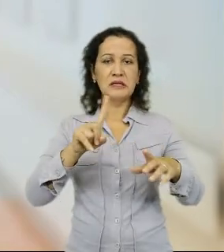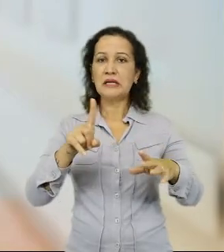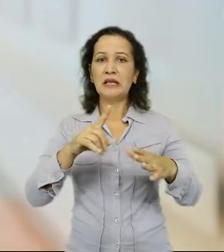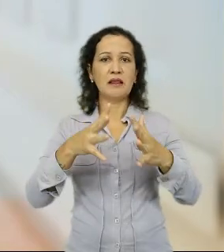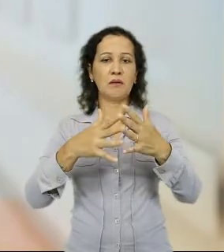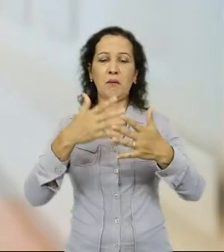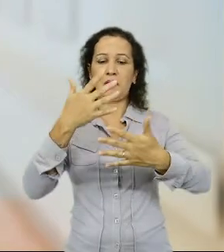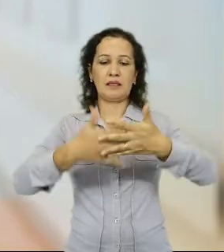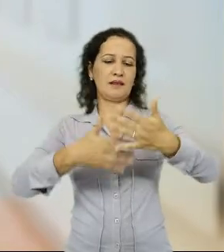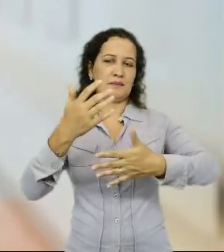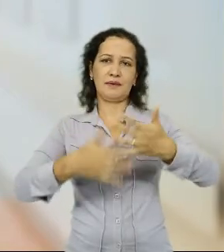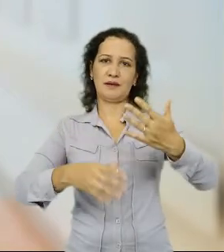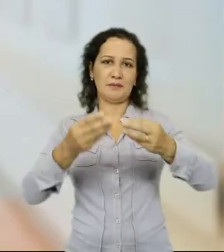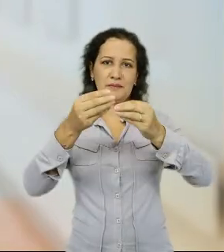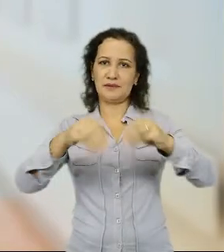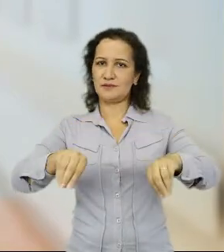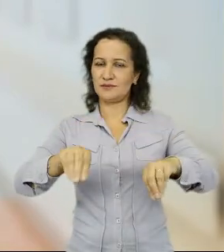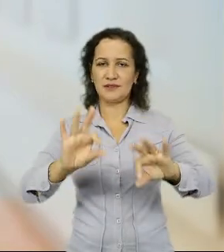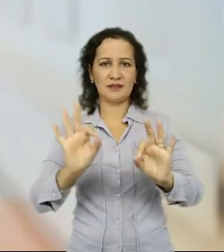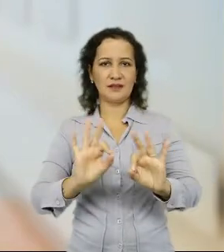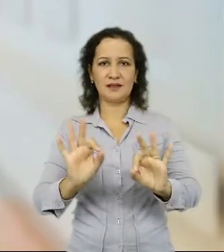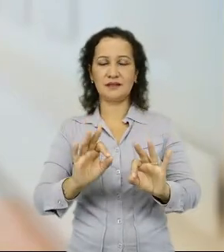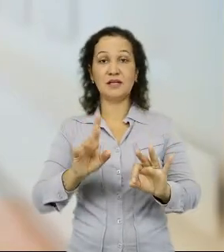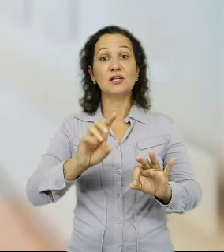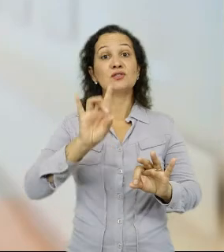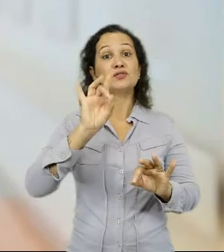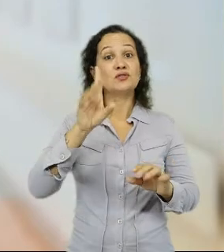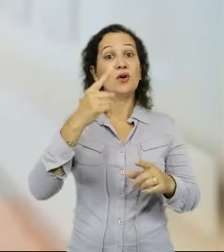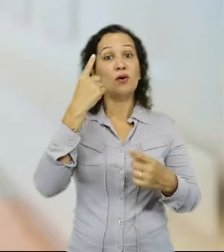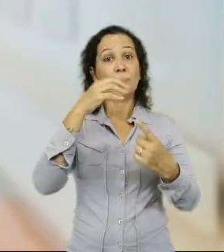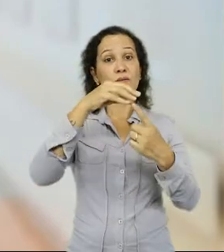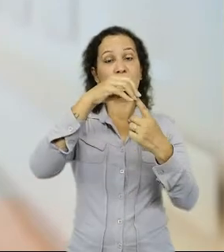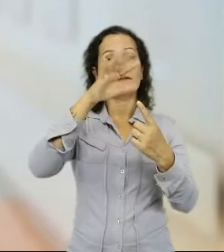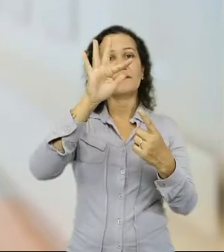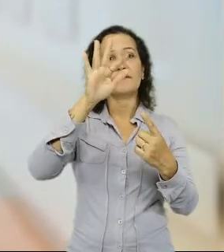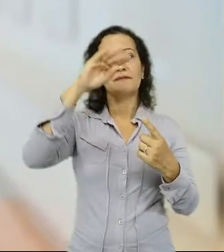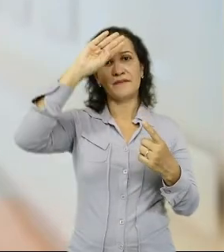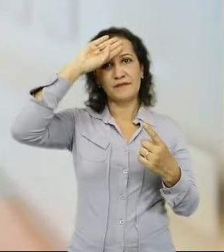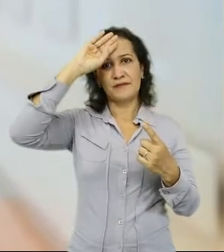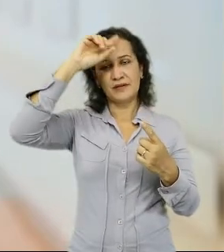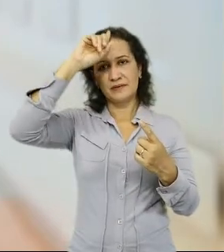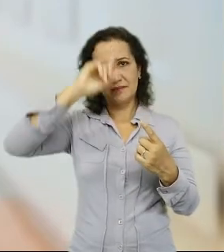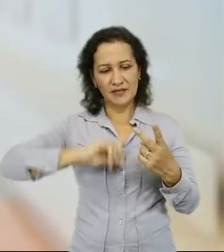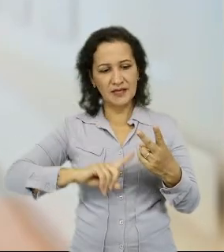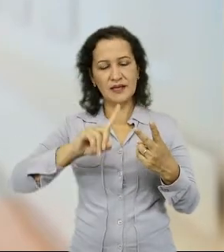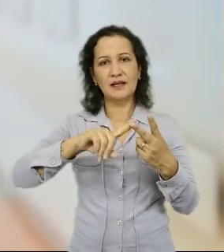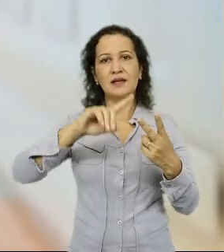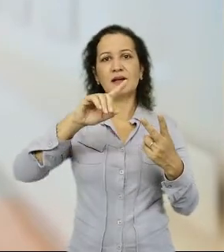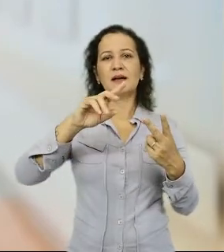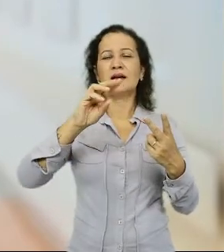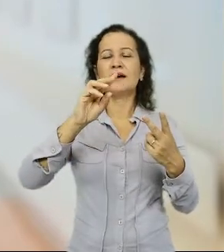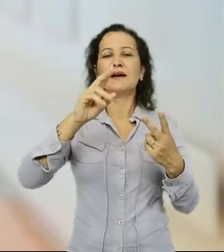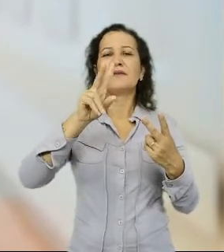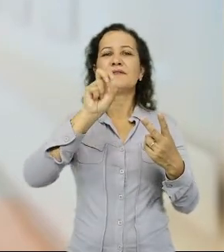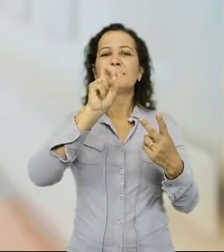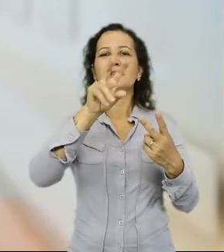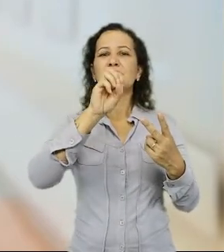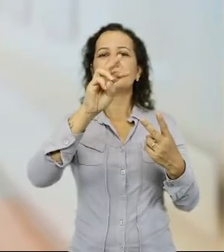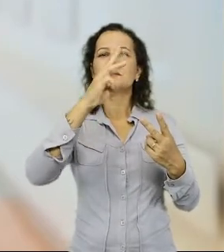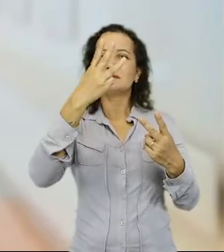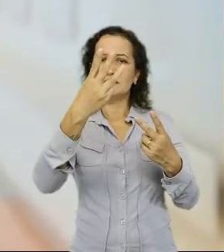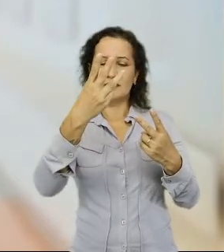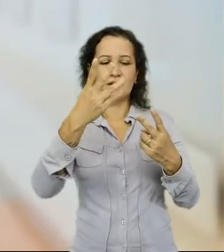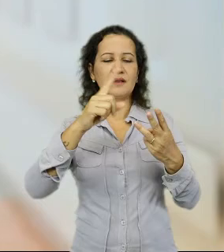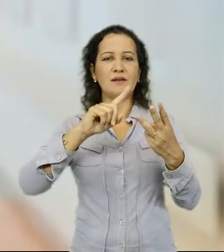resposta imunológica, exceto nos casos da vacina contra febre amarela, tríplice viral, contra a varicela,